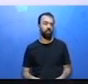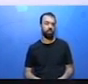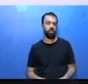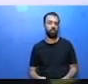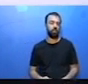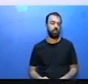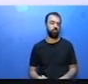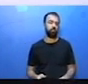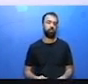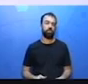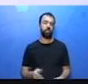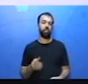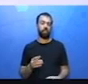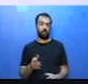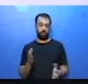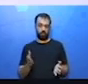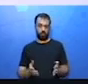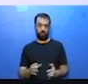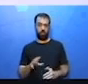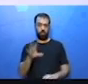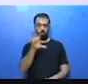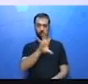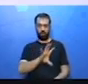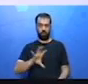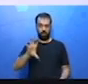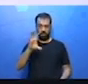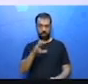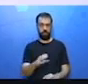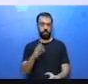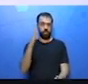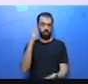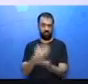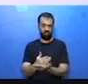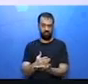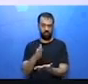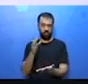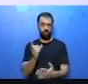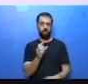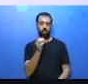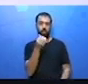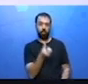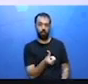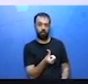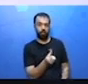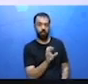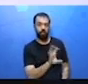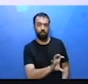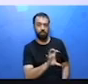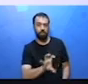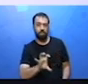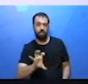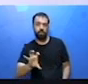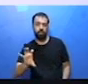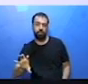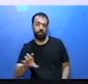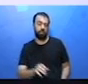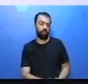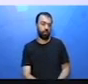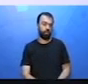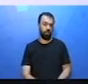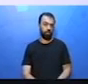Para calcular cada pedacinho desse. Eu dividindo por 6, eu vou calcular a área da parte verde e da parte cinza.